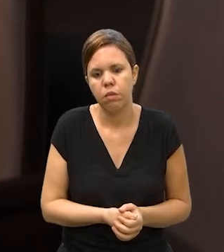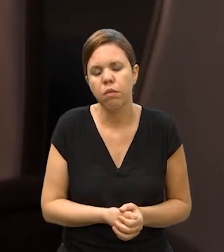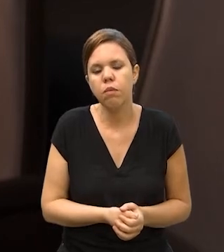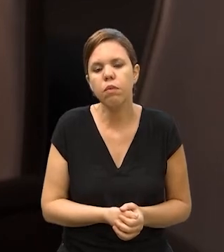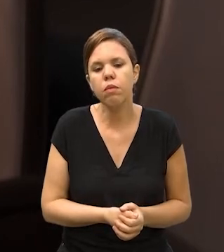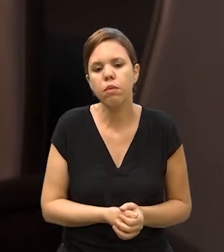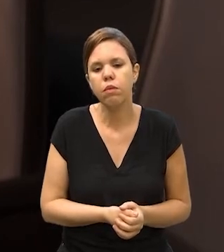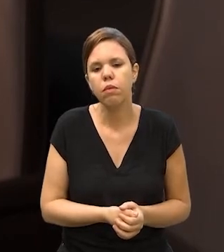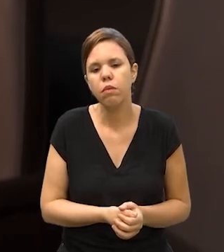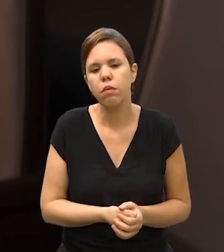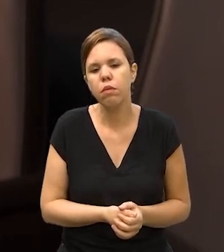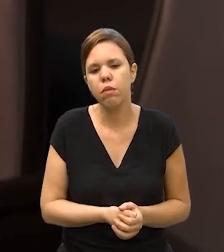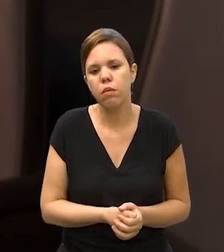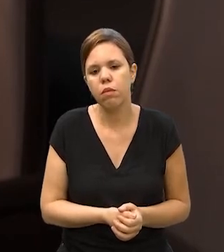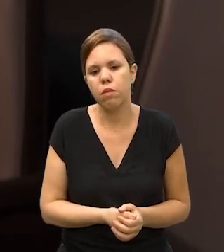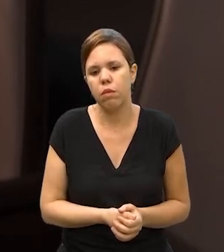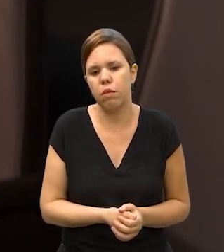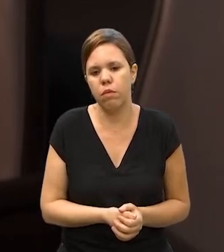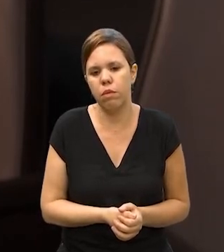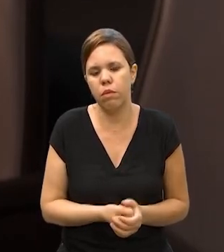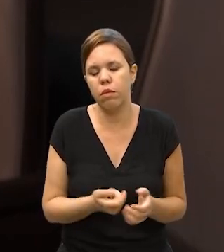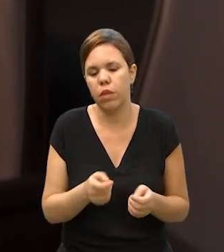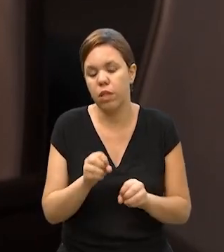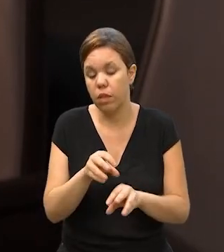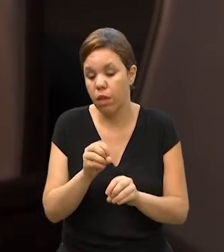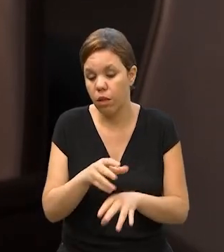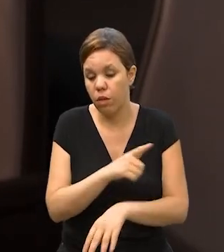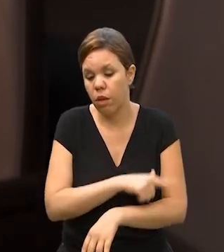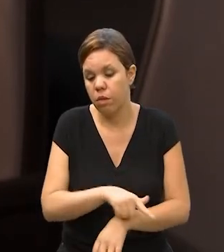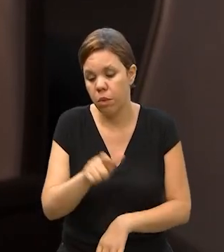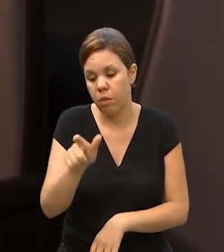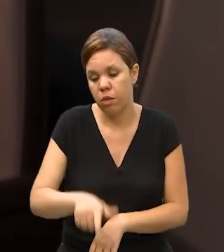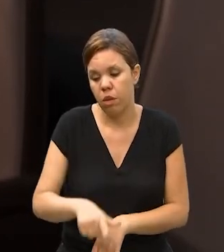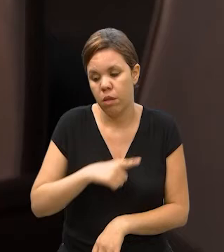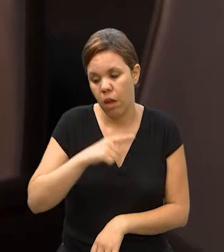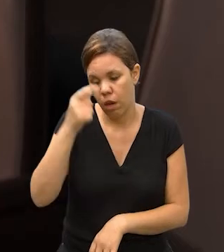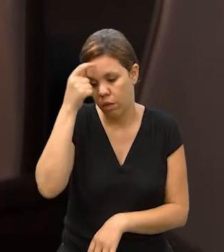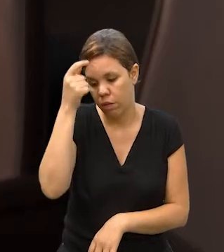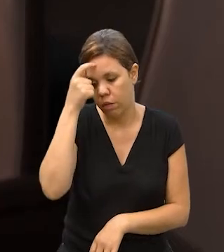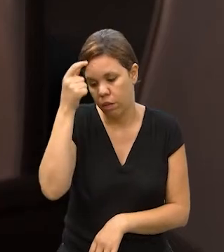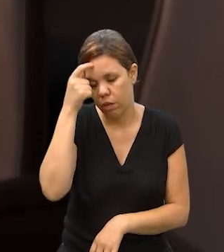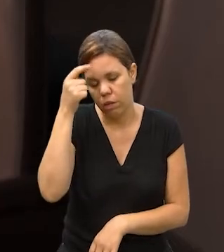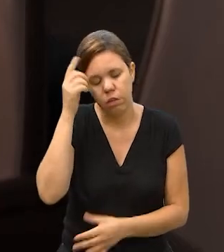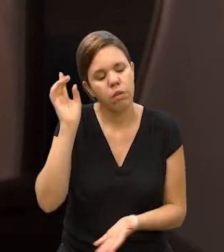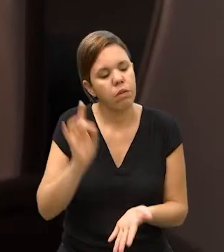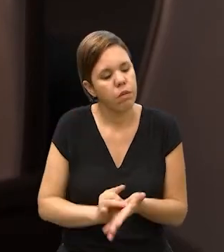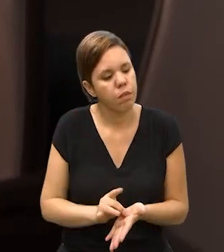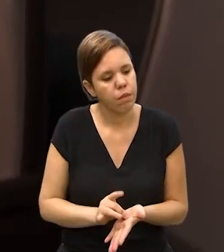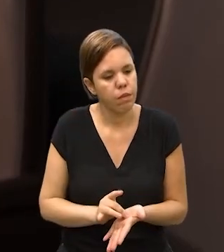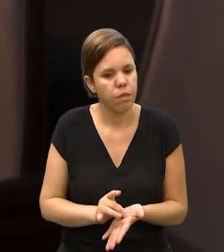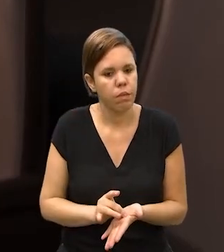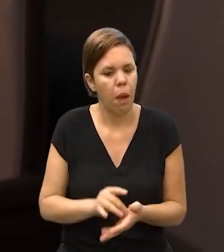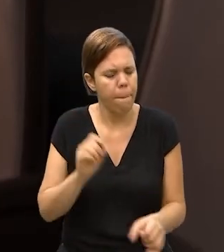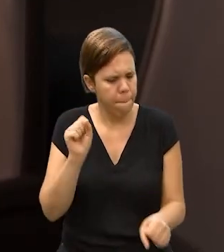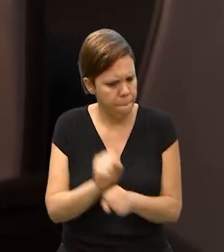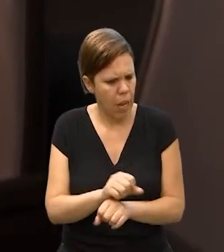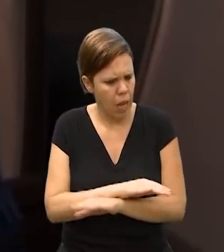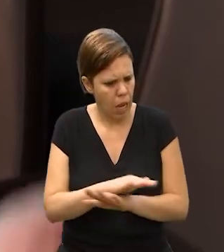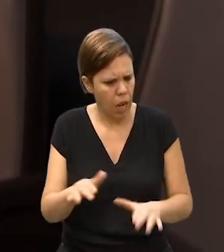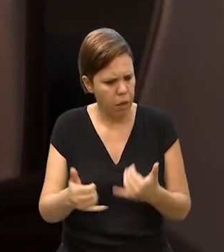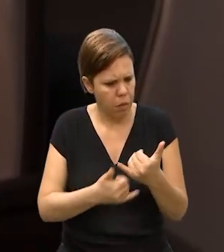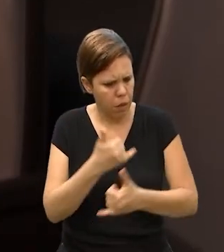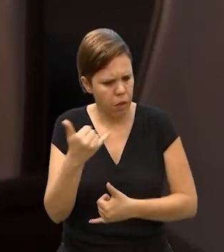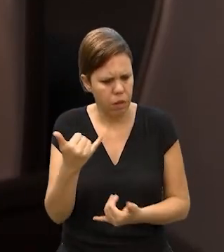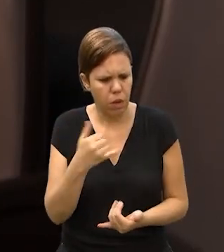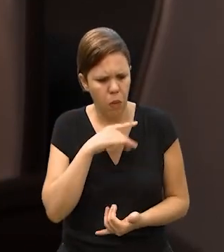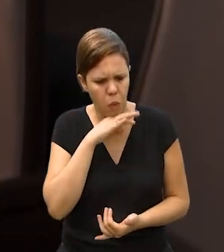seja, que dê educação, né, para que aquela pessoa tenha consciência e realmente pare, né, pare com essa brincadeira